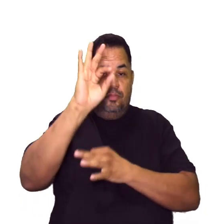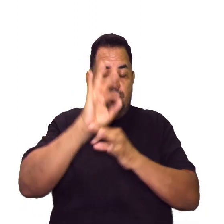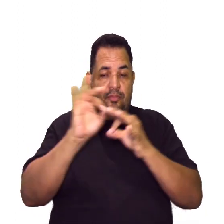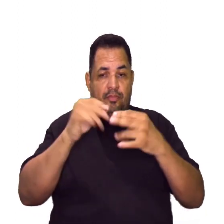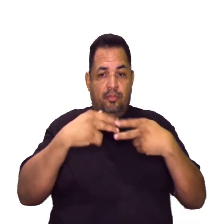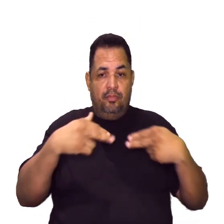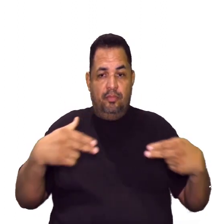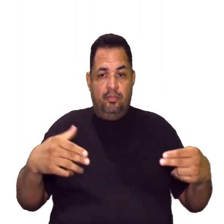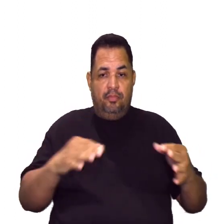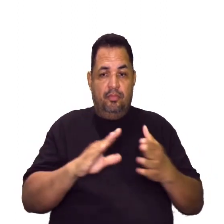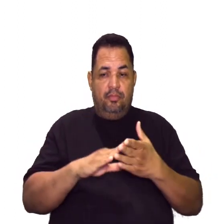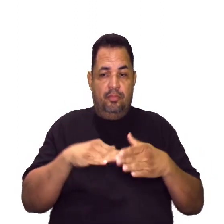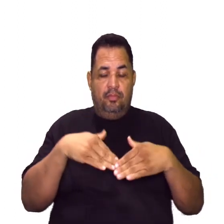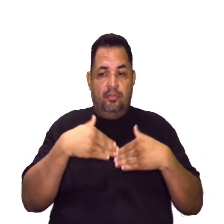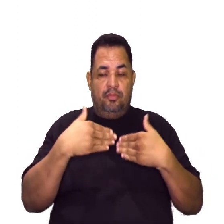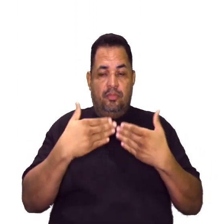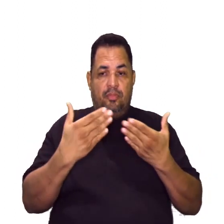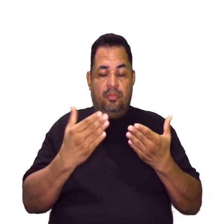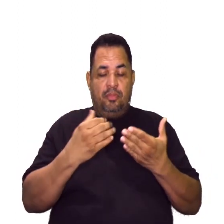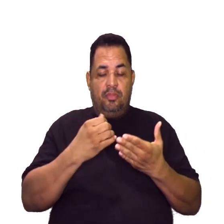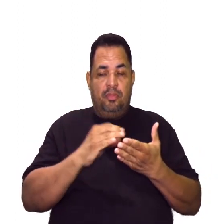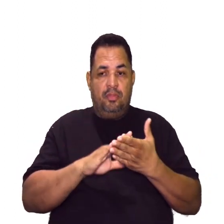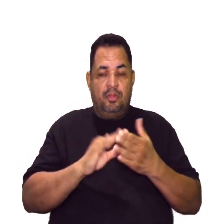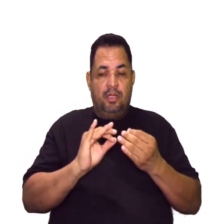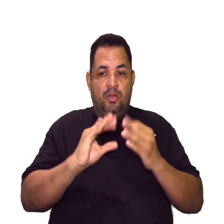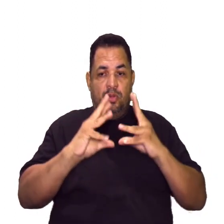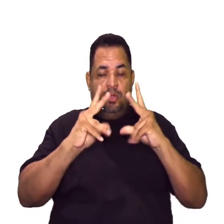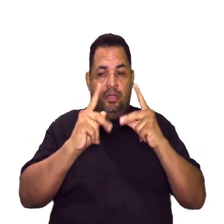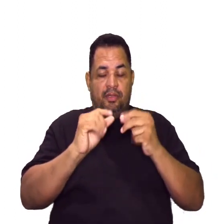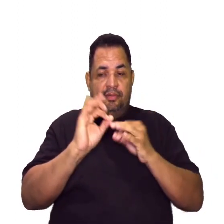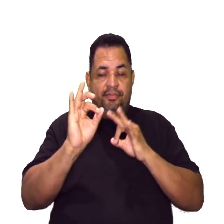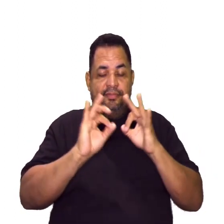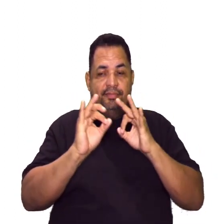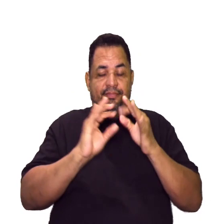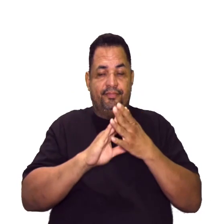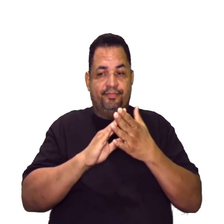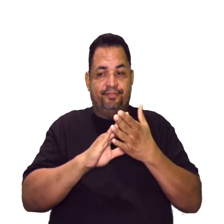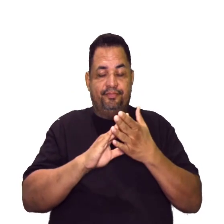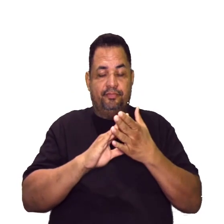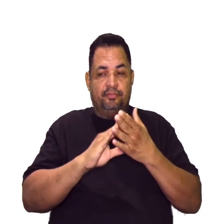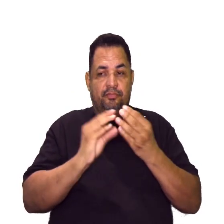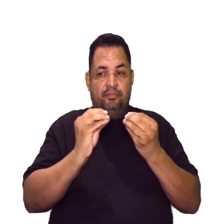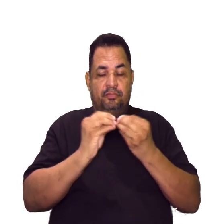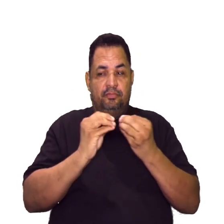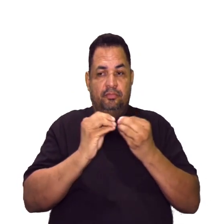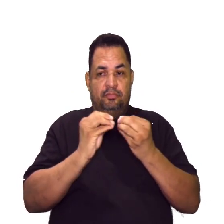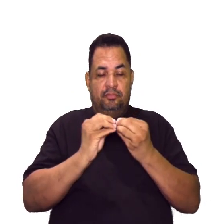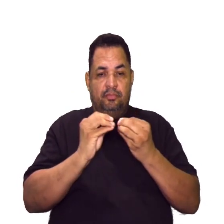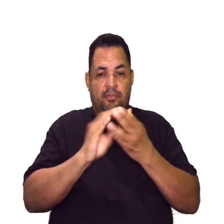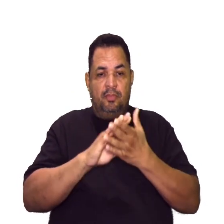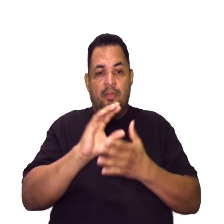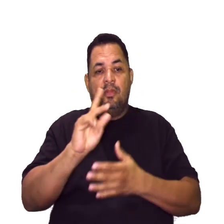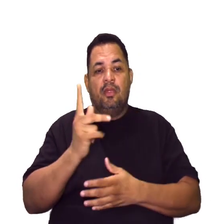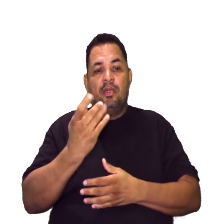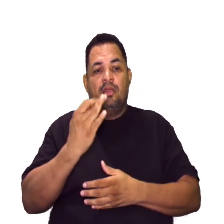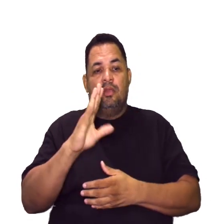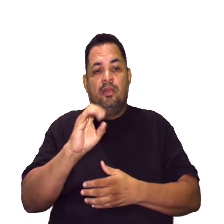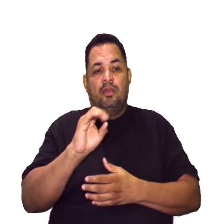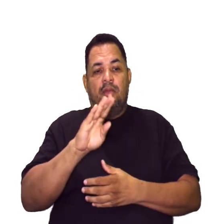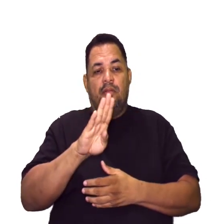geometria. Agora, sejam todas as seguintes moléculas: